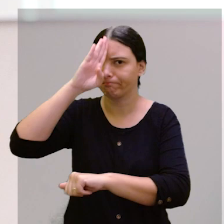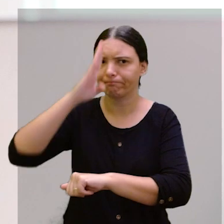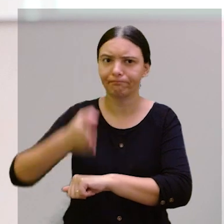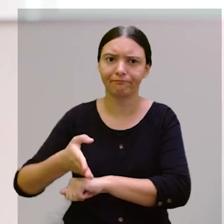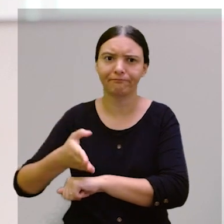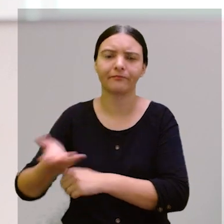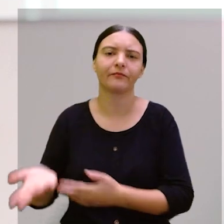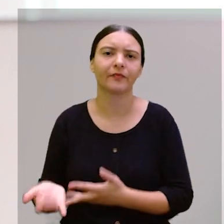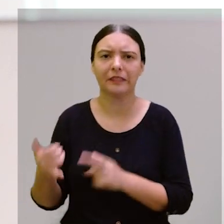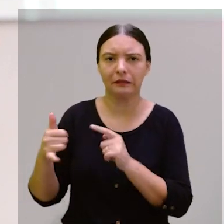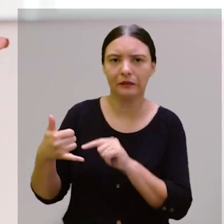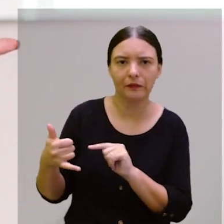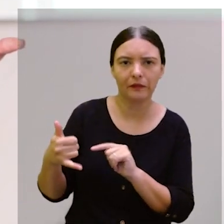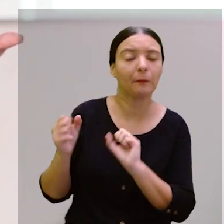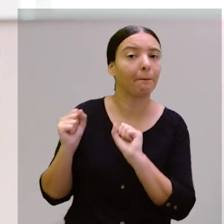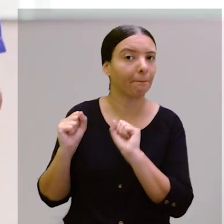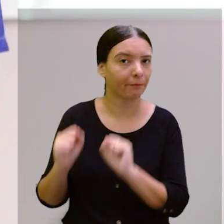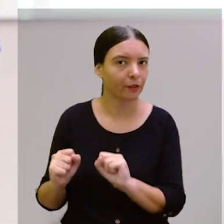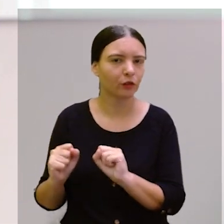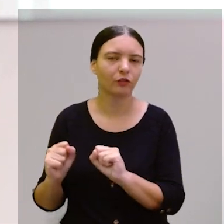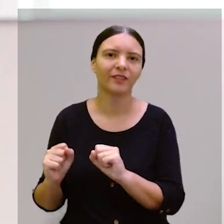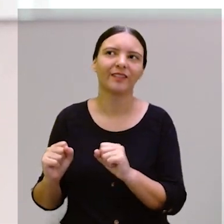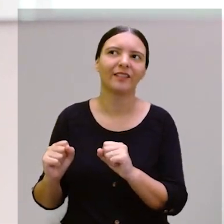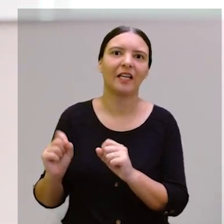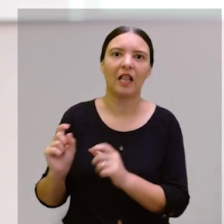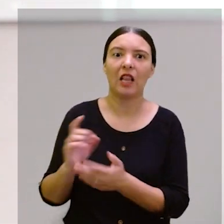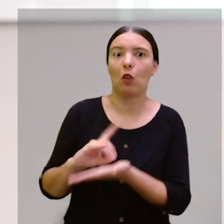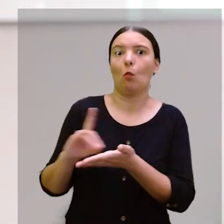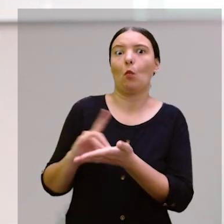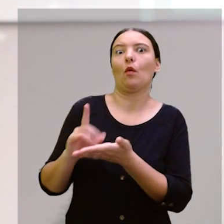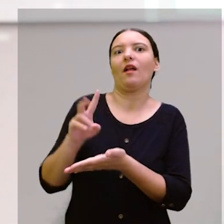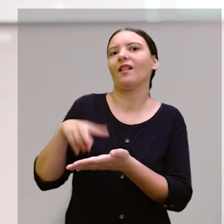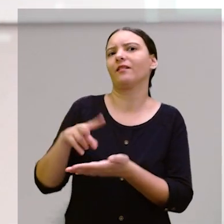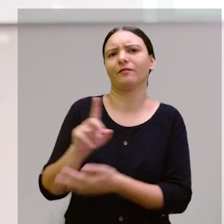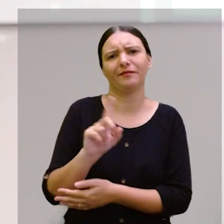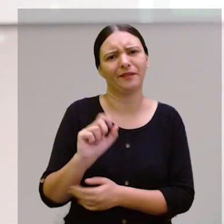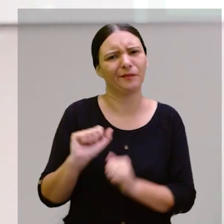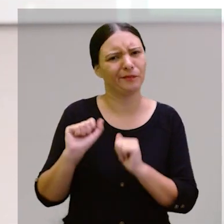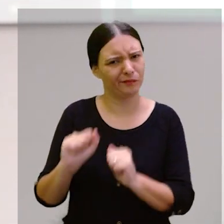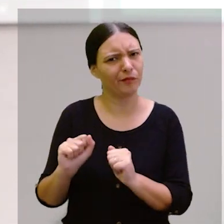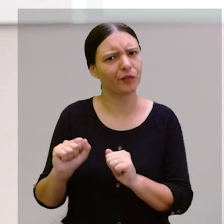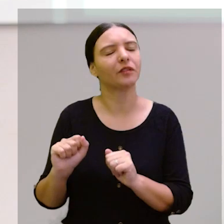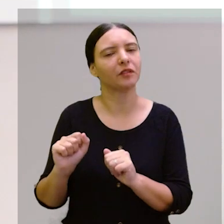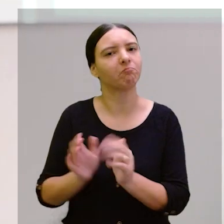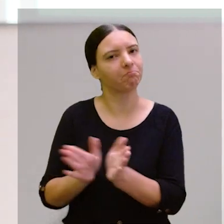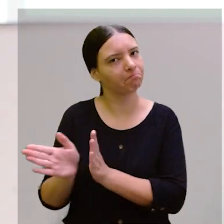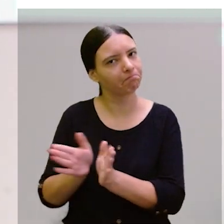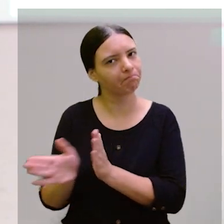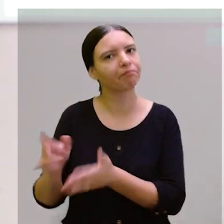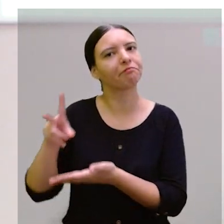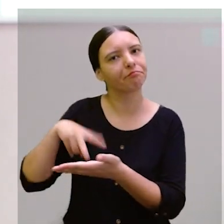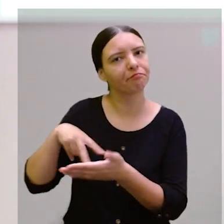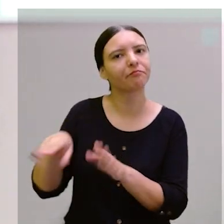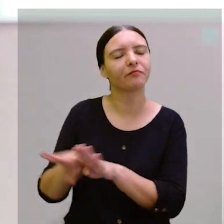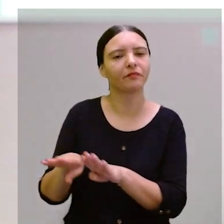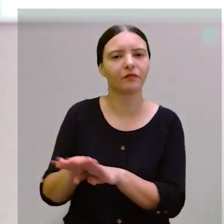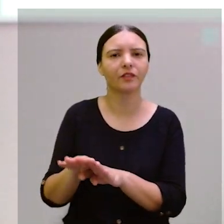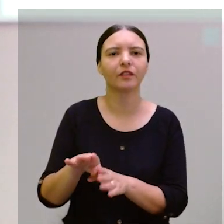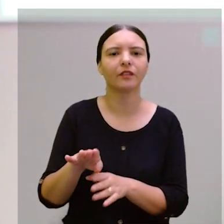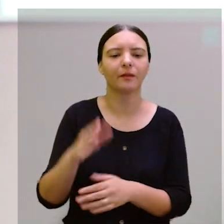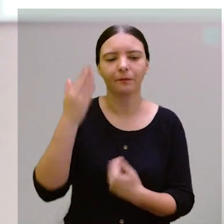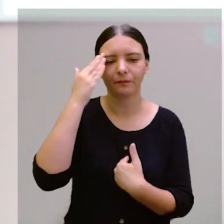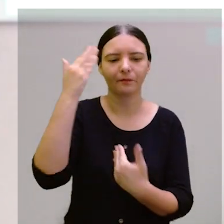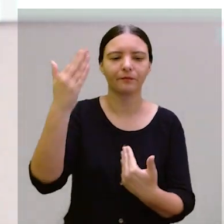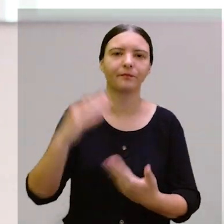O celular pode ser, ele não precisa ser um inimigo da leitura, ele pode ser uma plataforma de leitura. Oi,